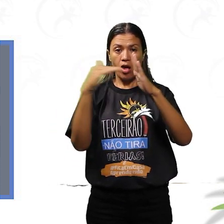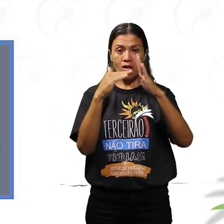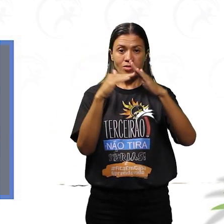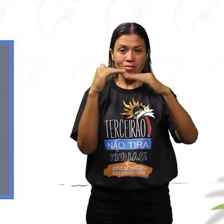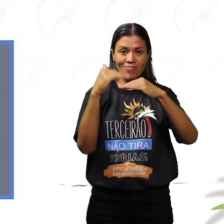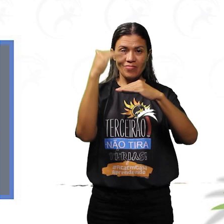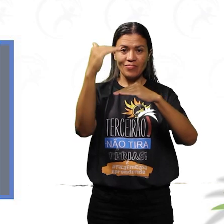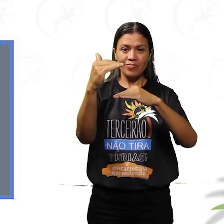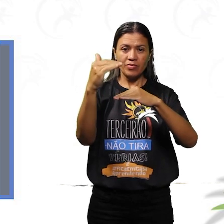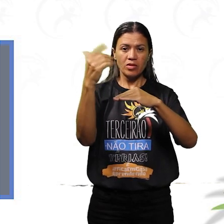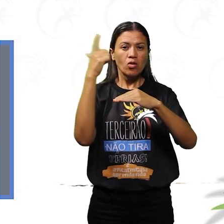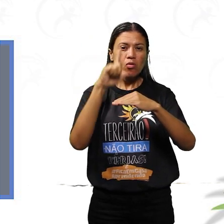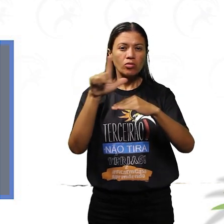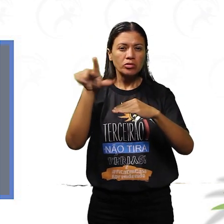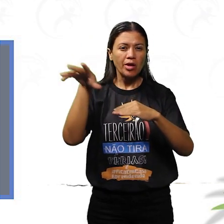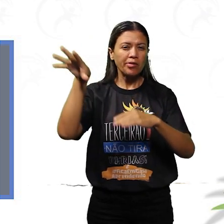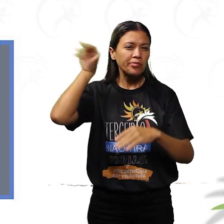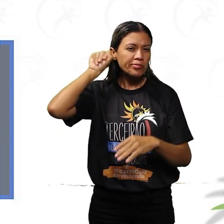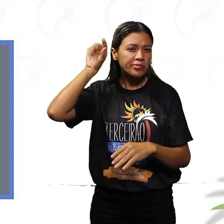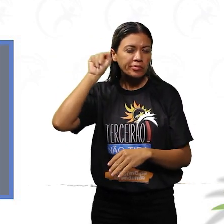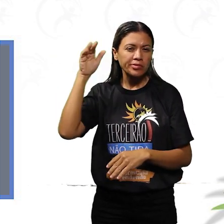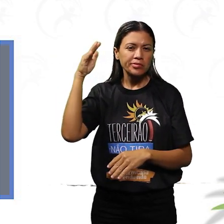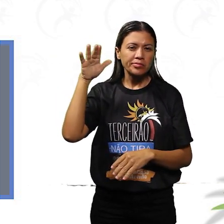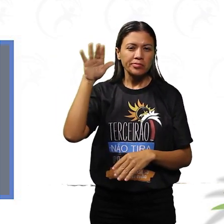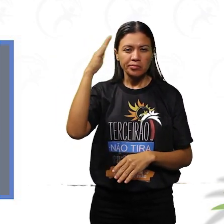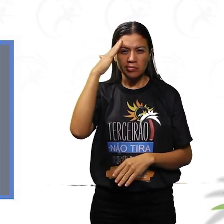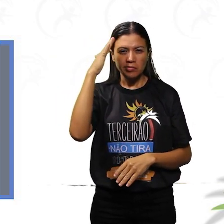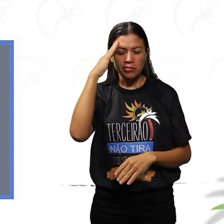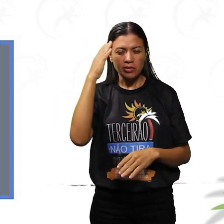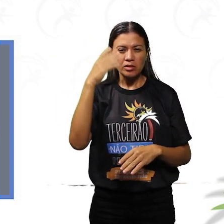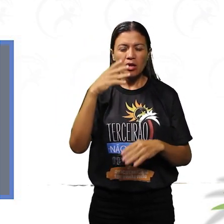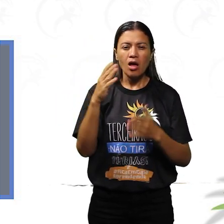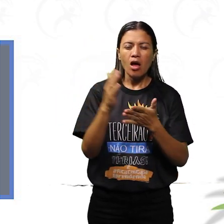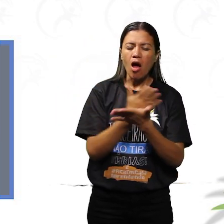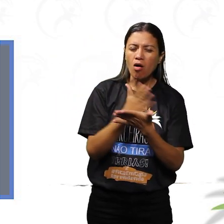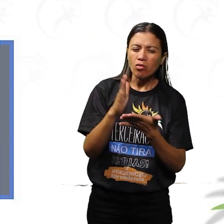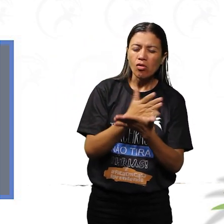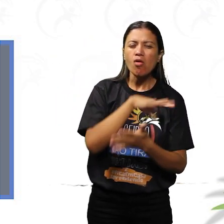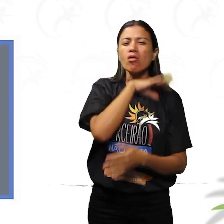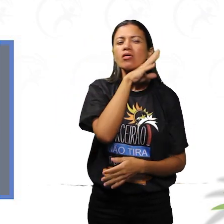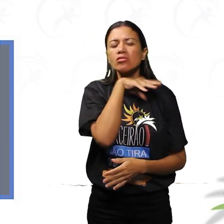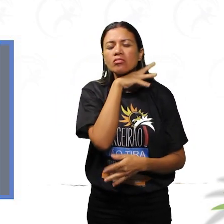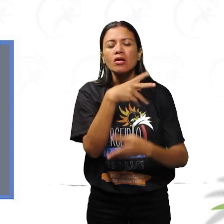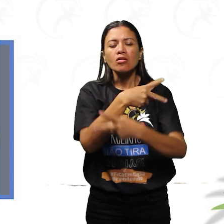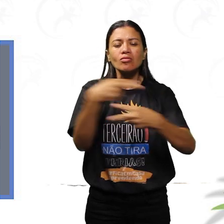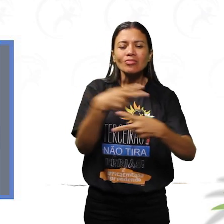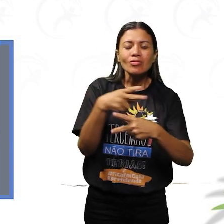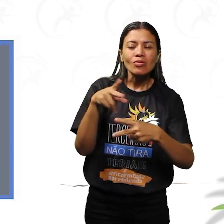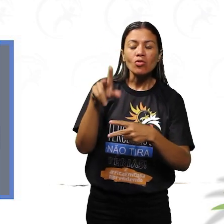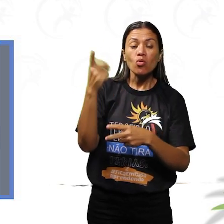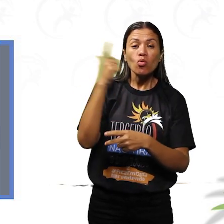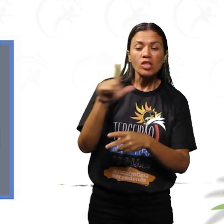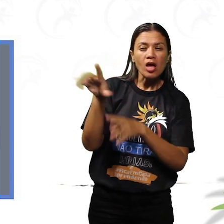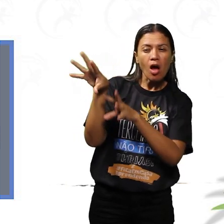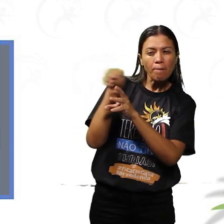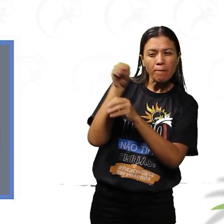faixa audível. Então, alguns animais conseguem captar infrassom, outros animais